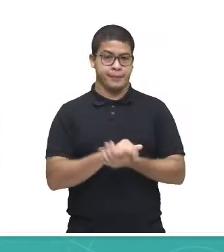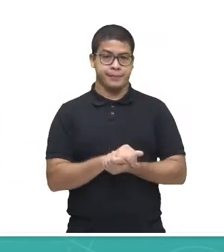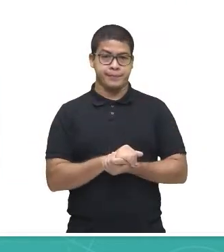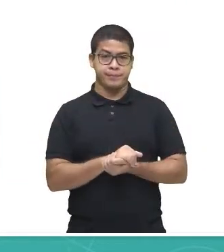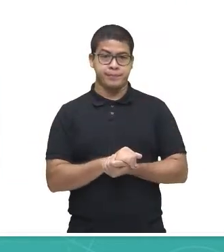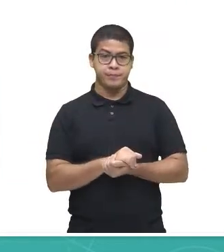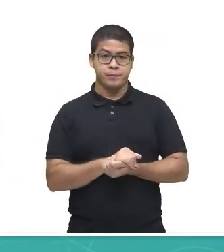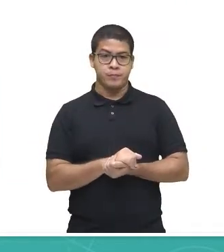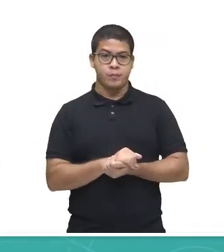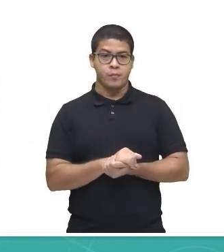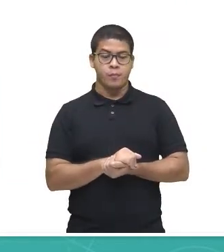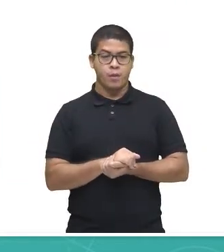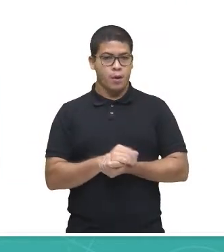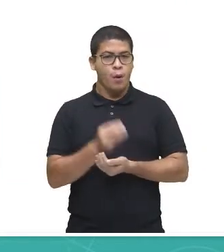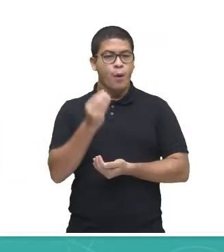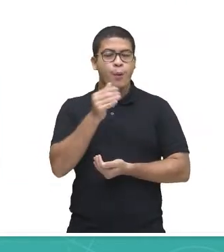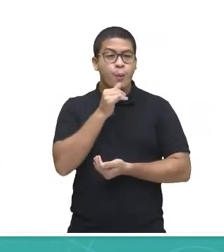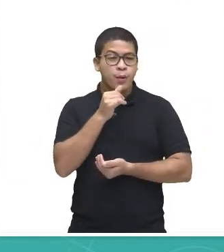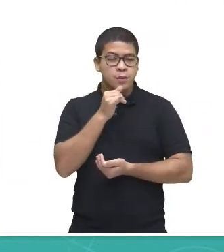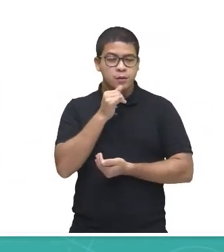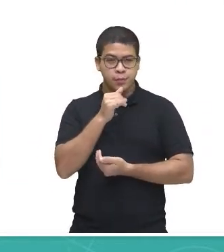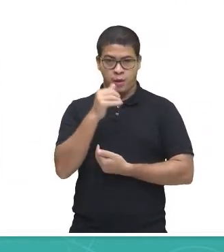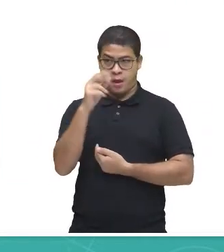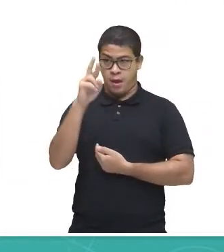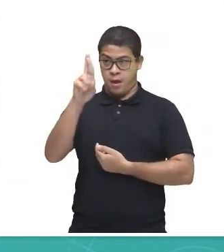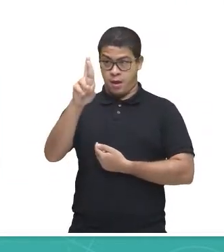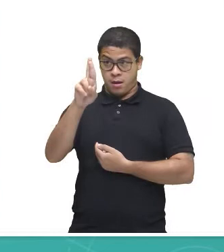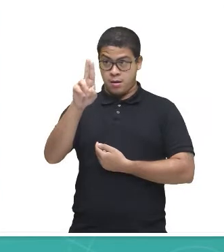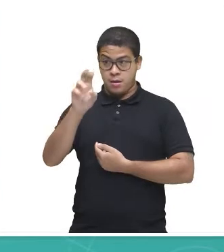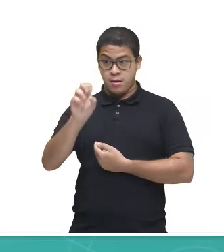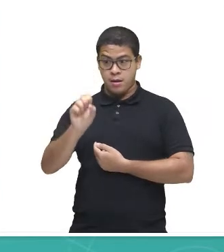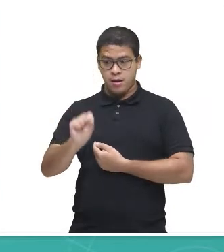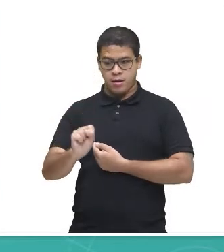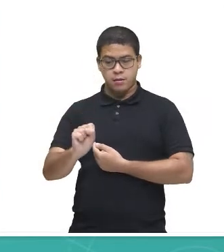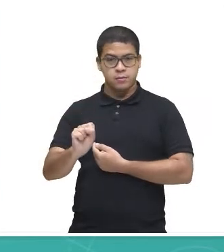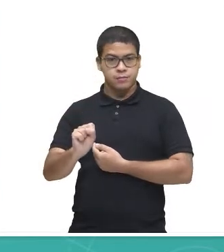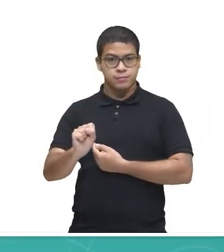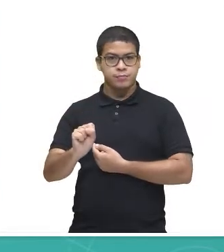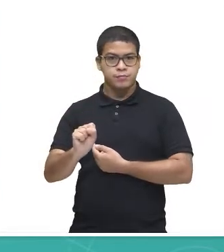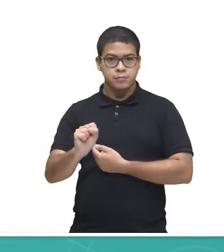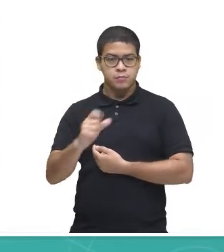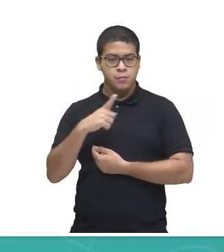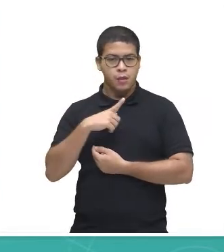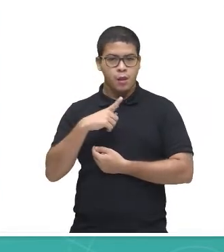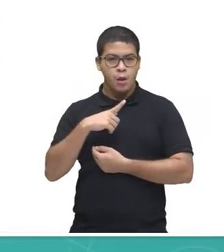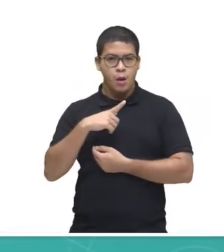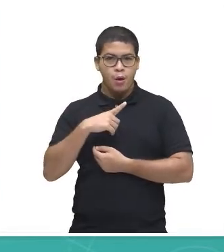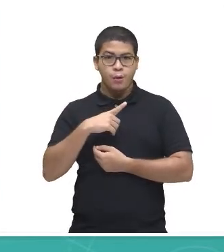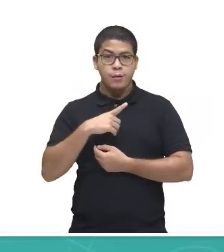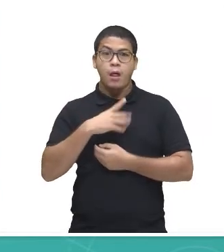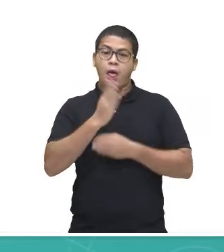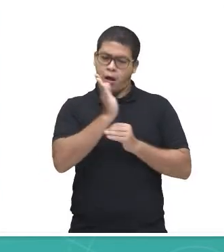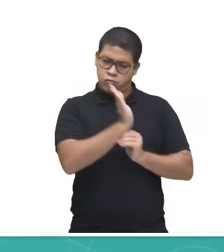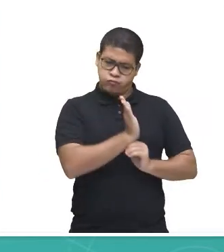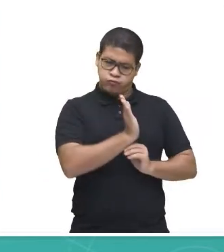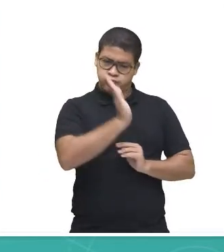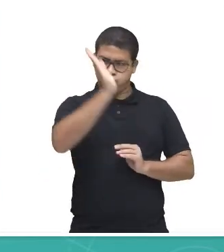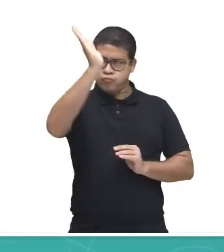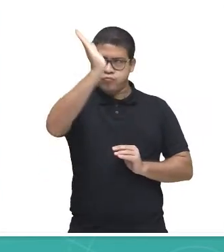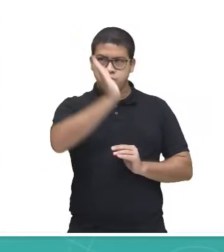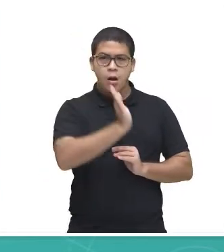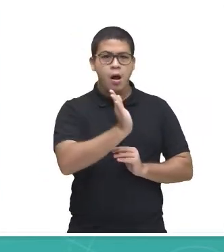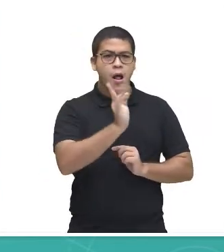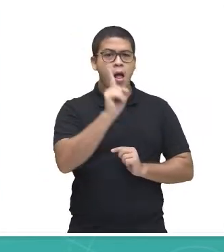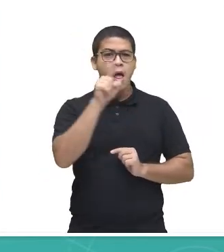retas paralelas. A reta transversal, pessoal, é justamente a reta que corta essas